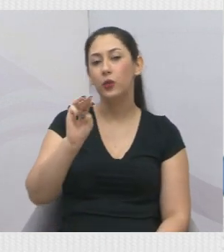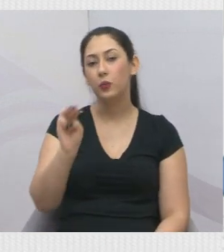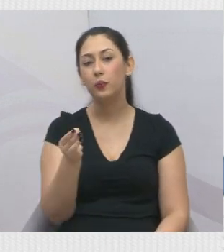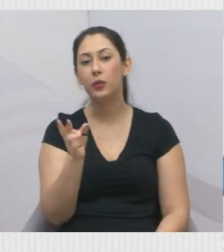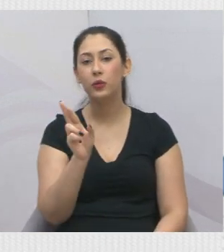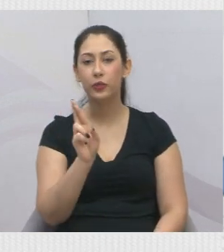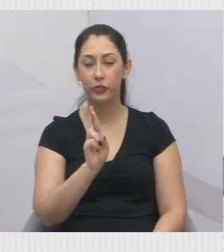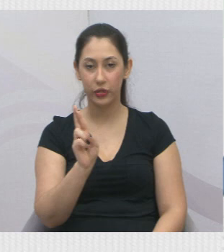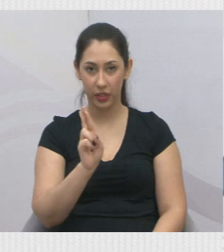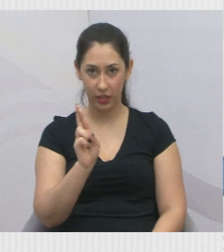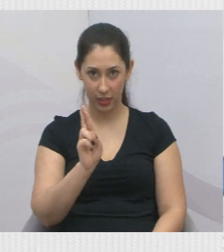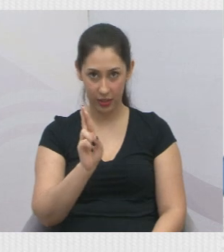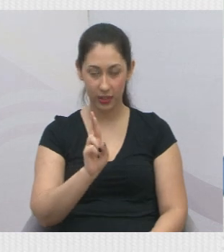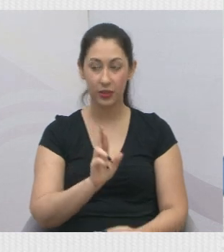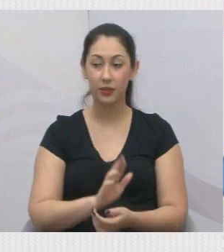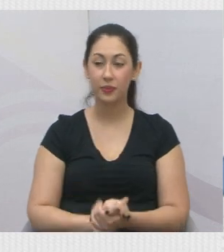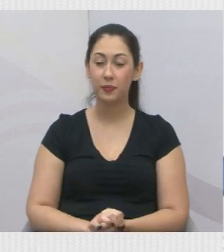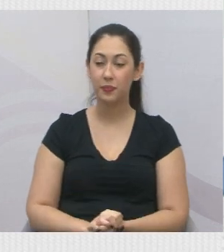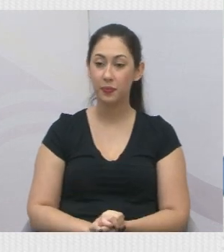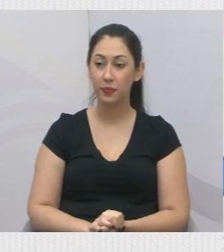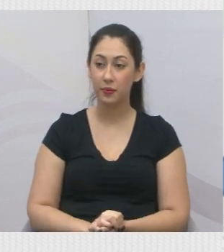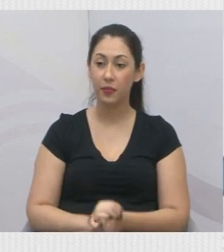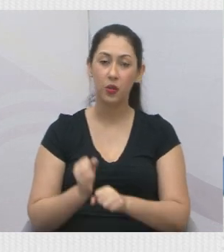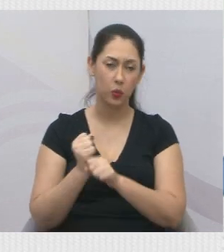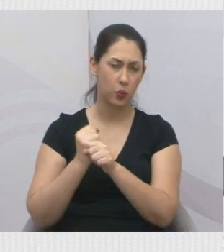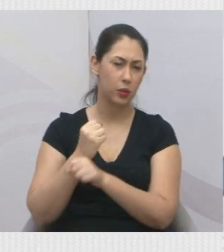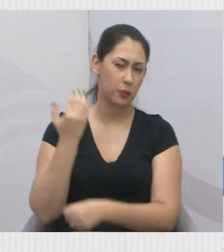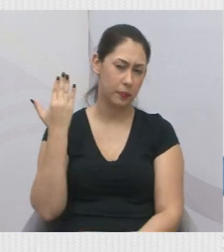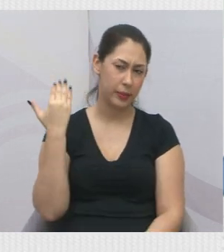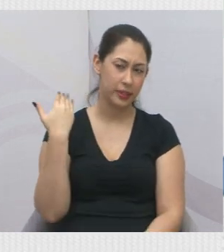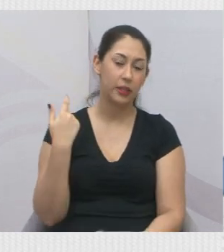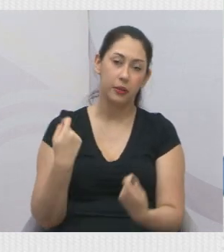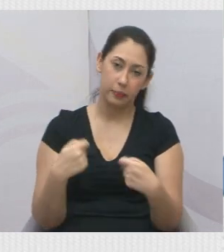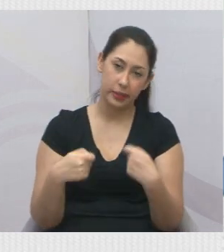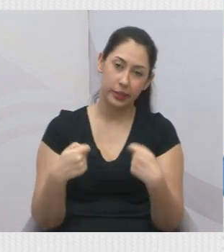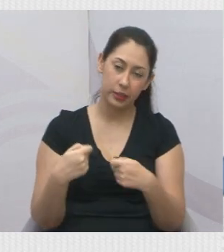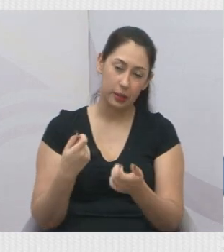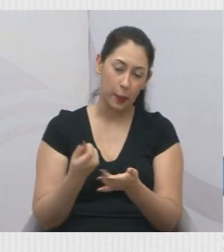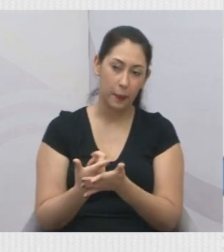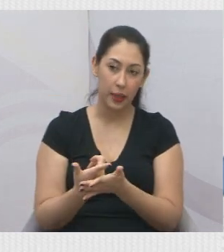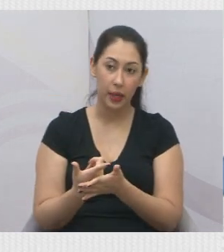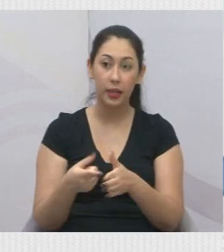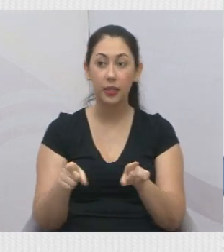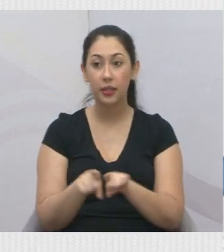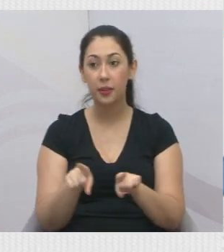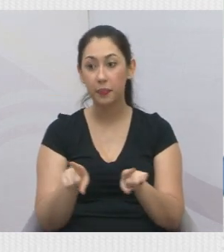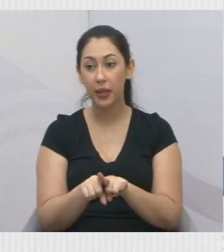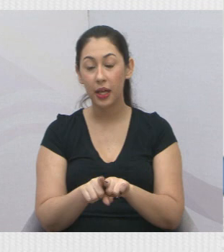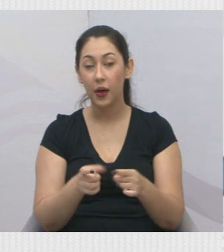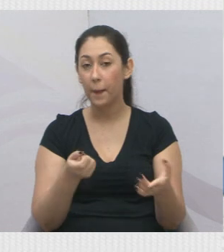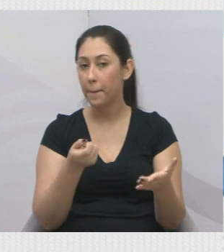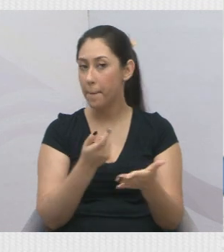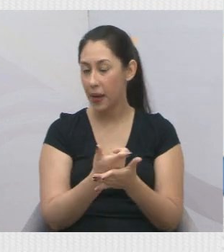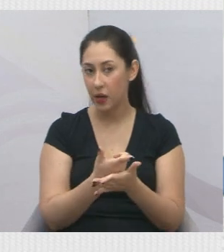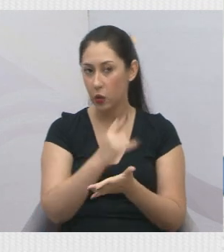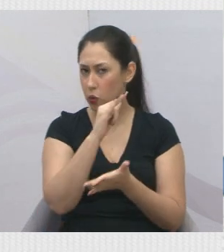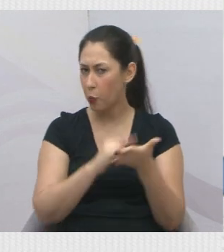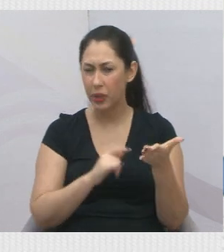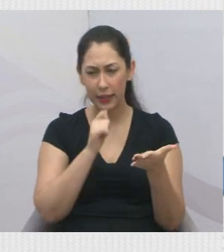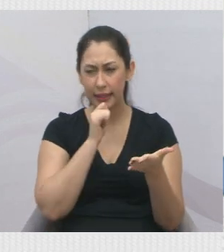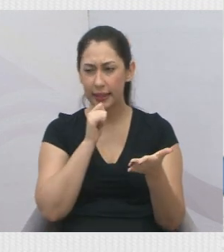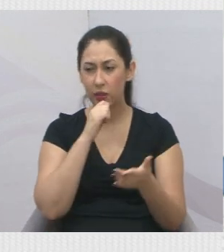R$ 25.172.000, é o resto a pagar oriundo do ano anterior, de 2021, e o resto a pagar não processado, de